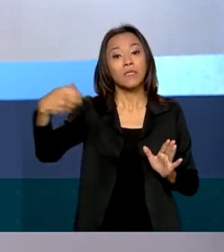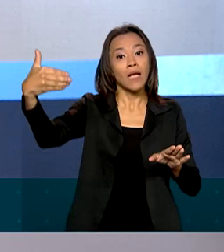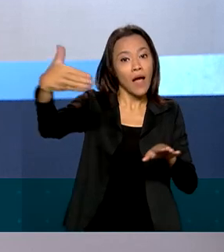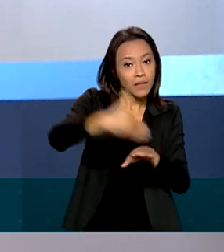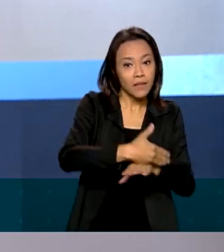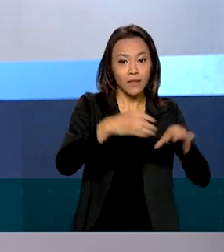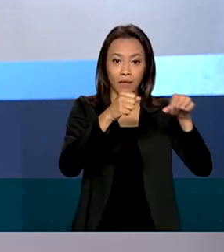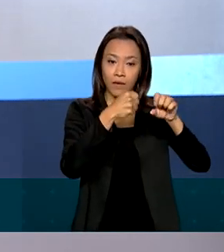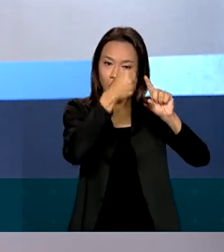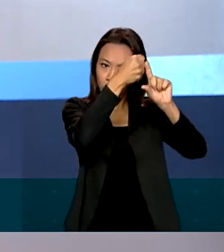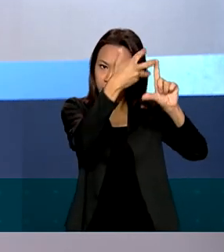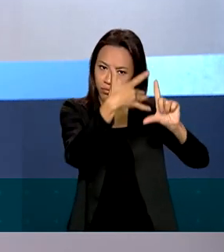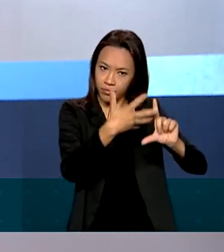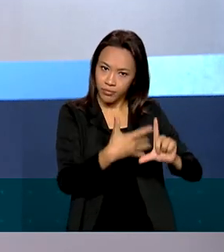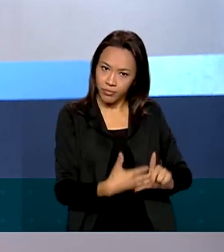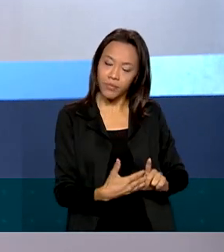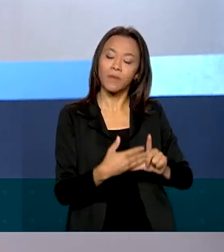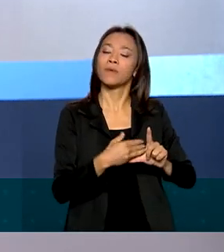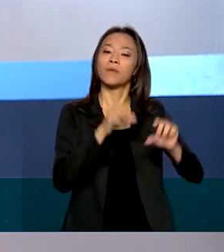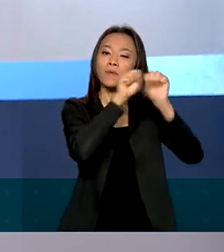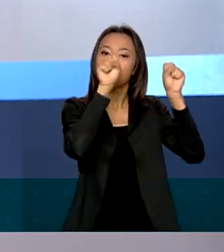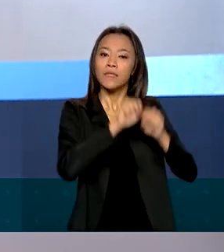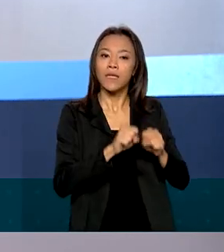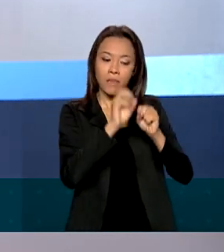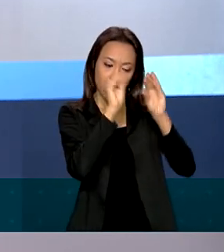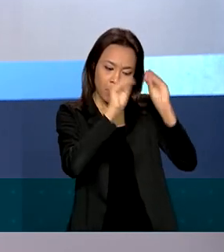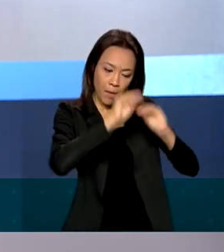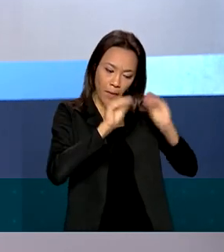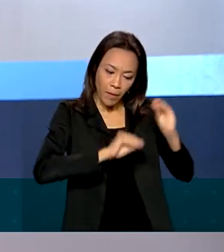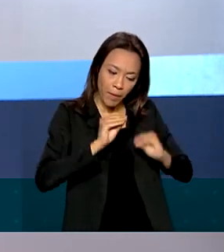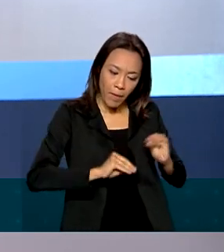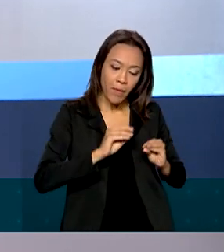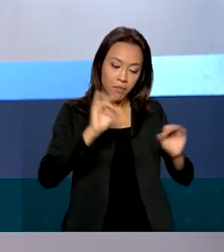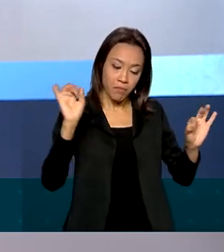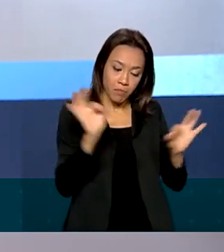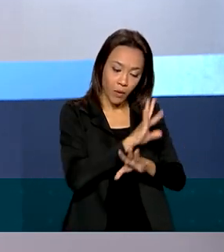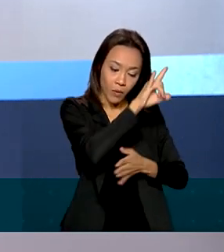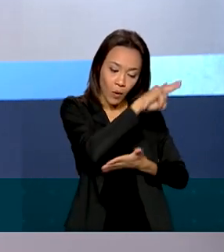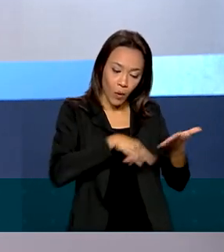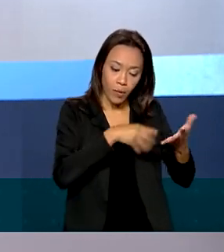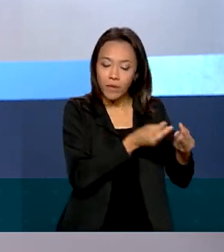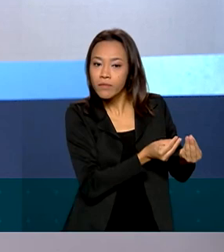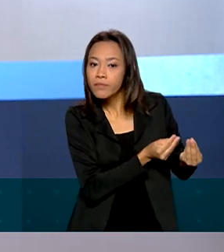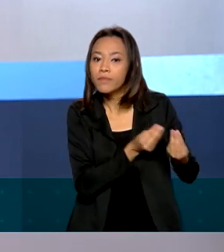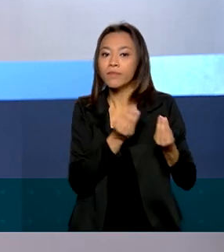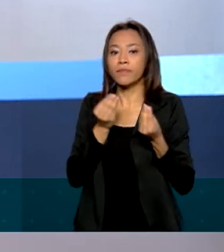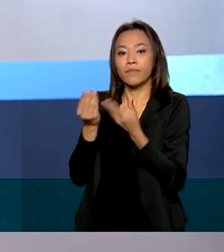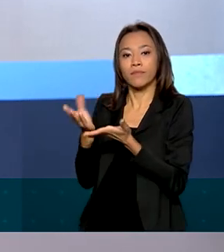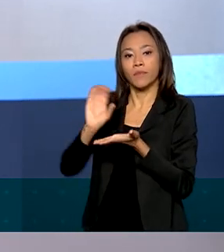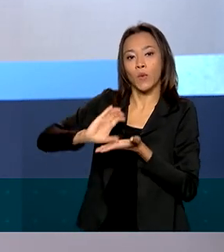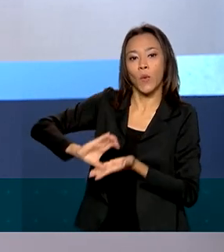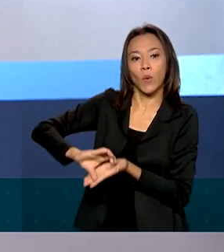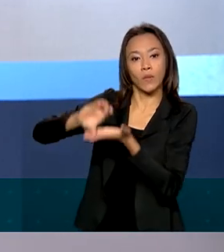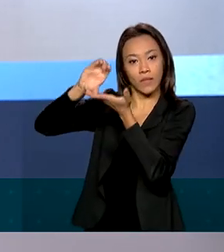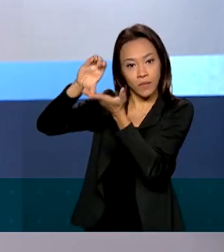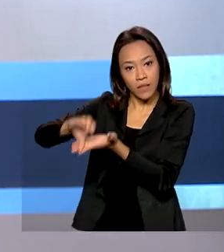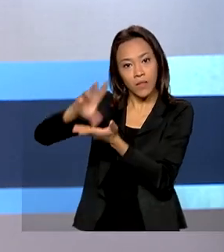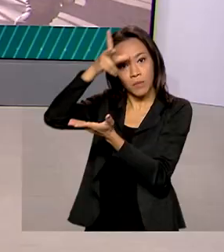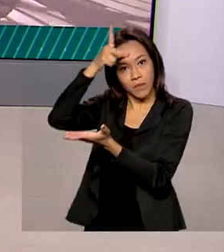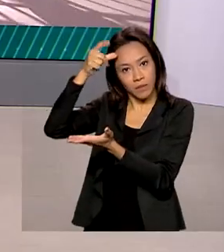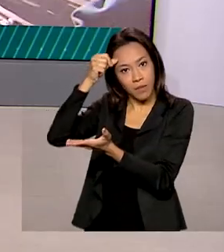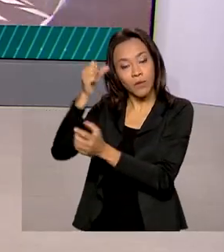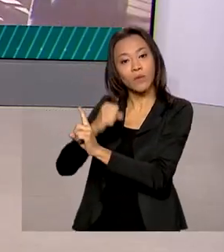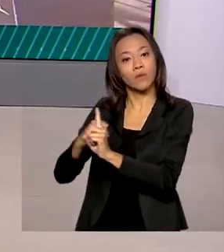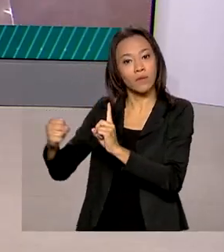Redes Suas para preencher o termo de adesão e encaminhar o documento para aprovação do Conselho Municipal de Assistência Social.